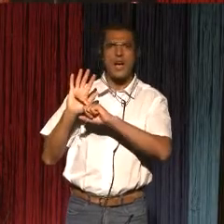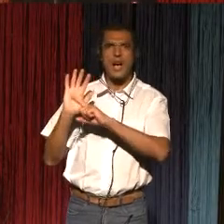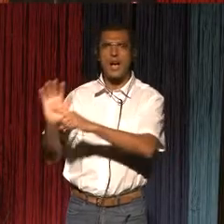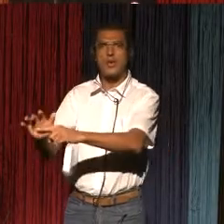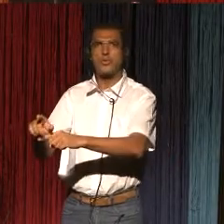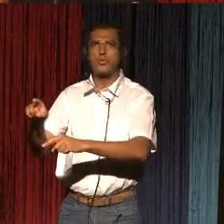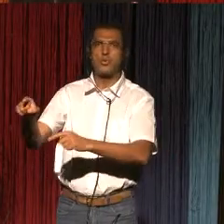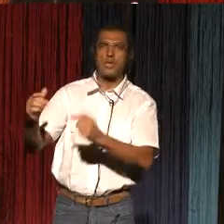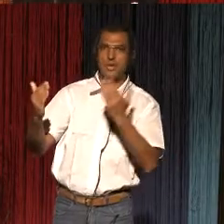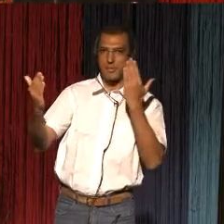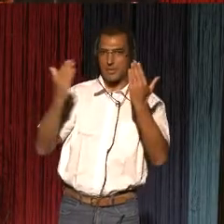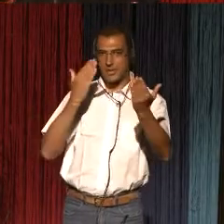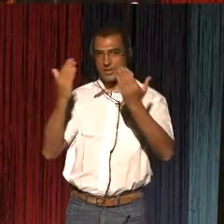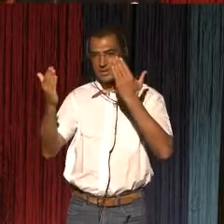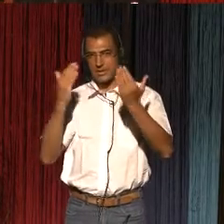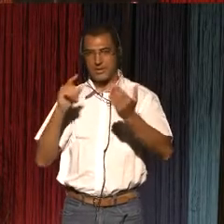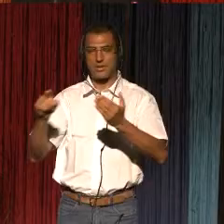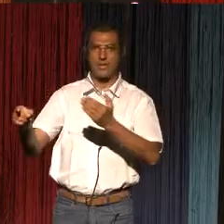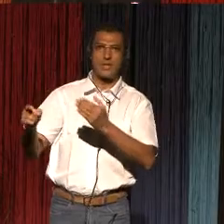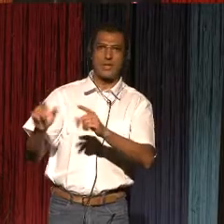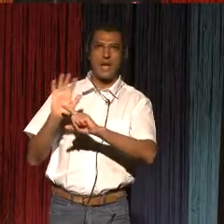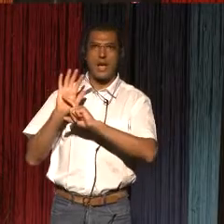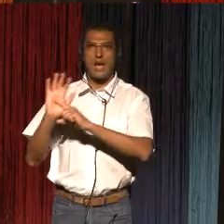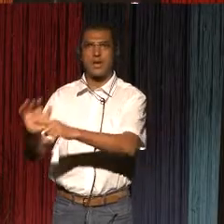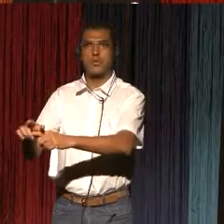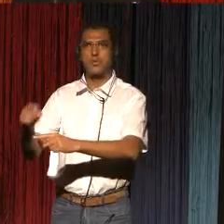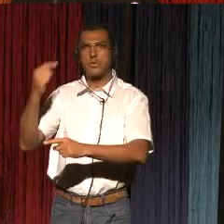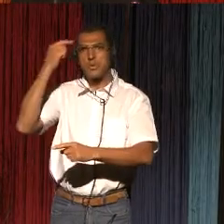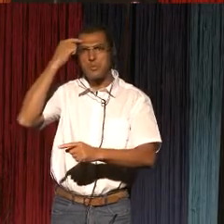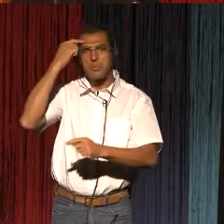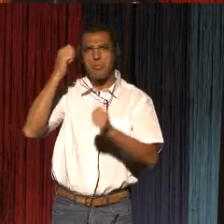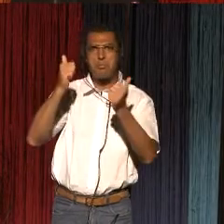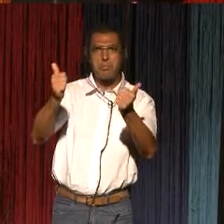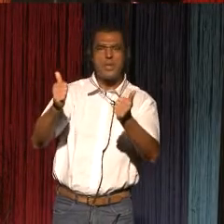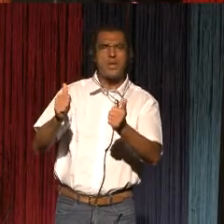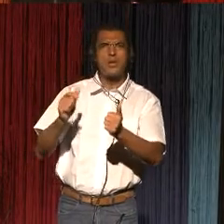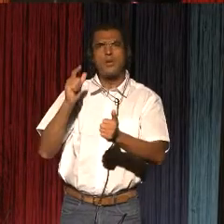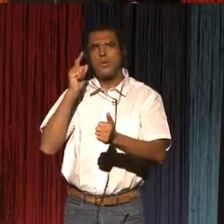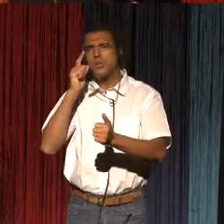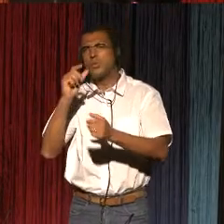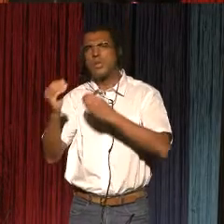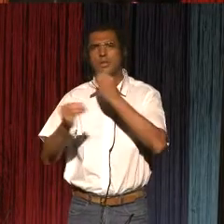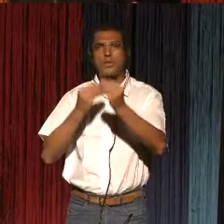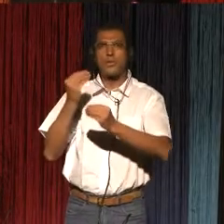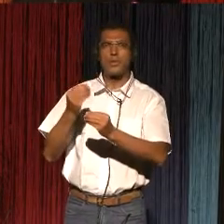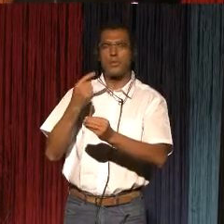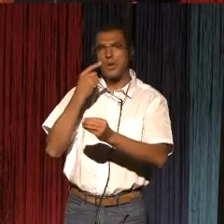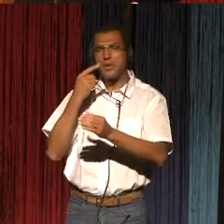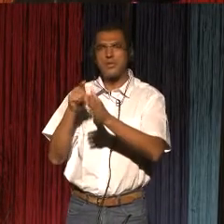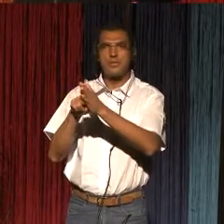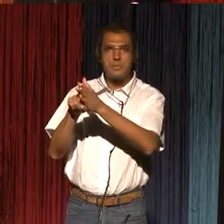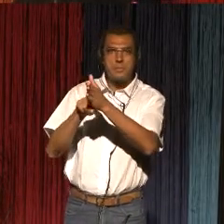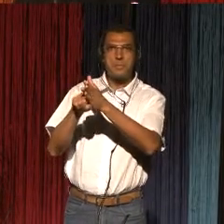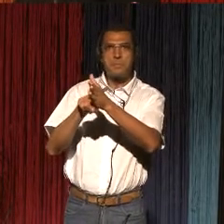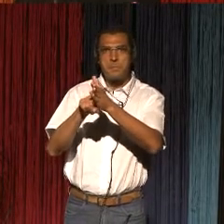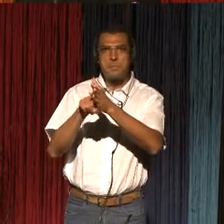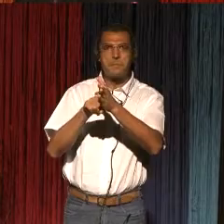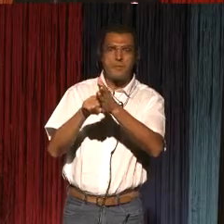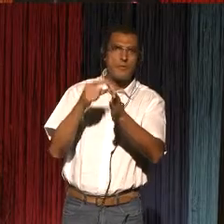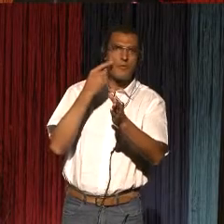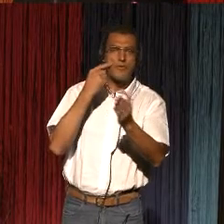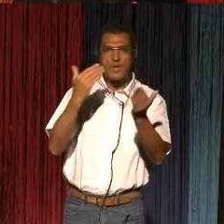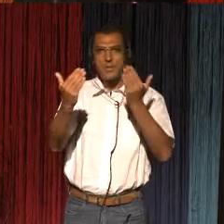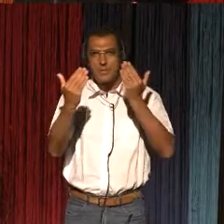que era psicanálise, era cognitiva, comportamental? Ele avaliou diferentes tipos de